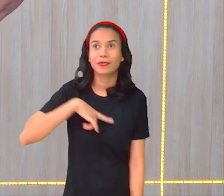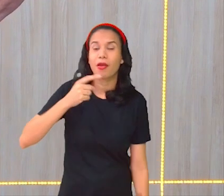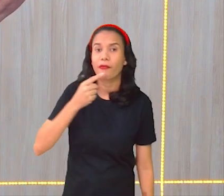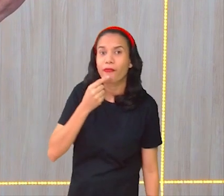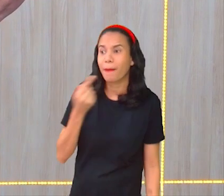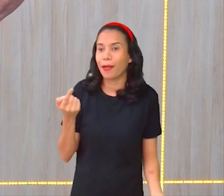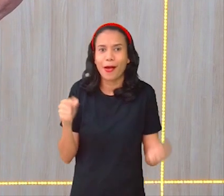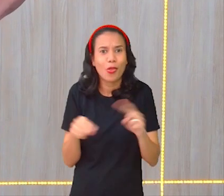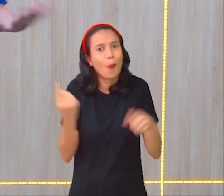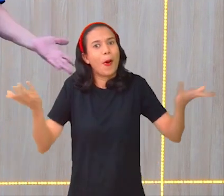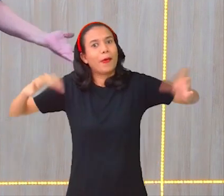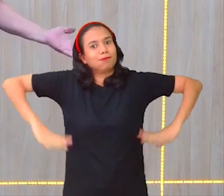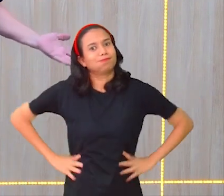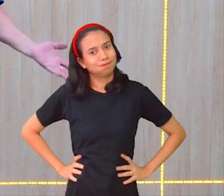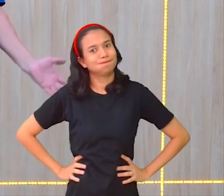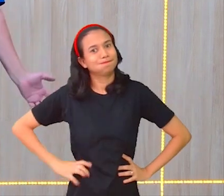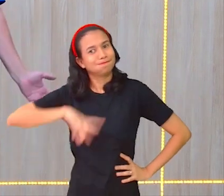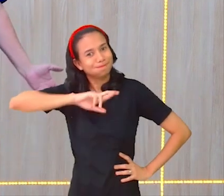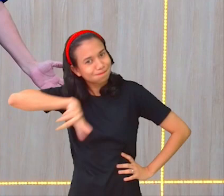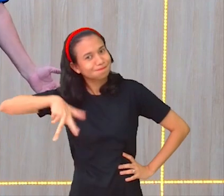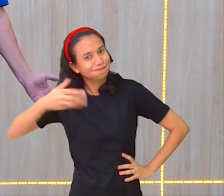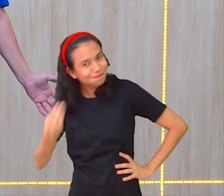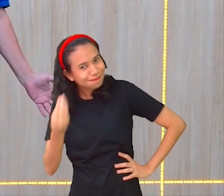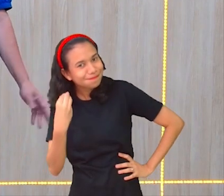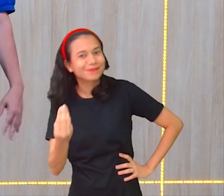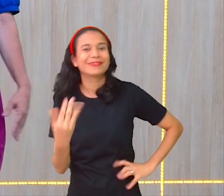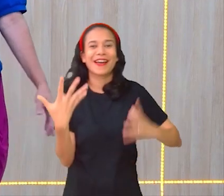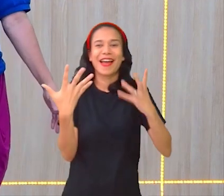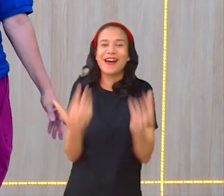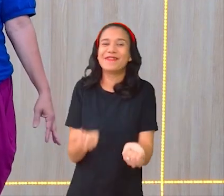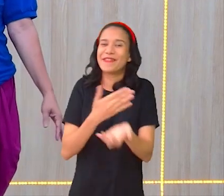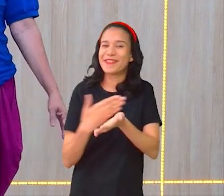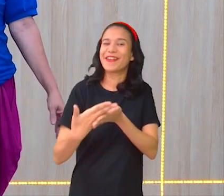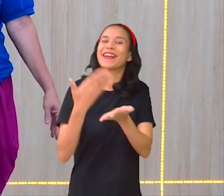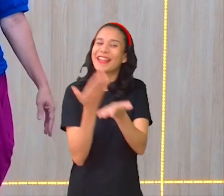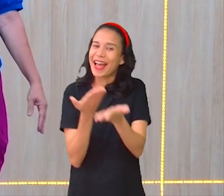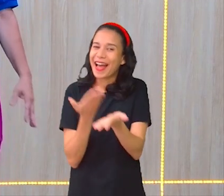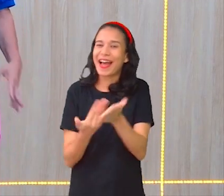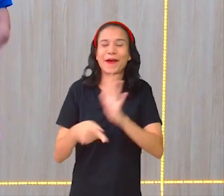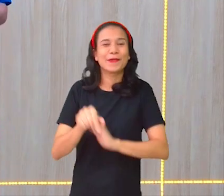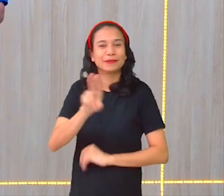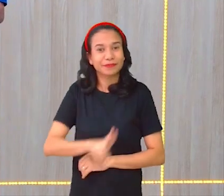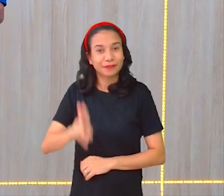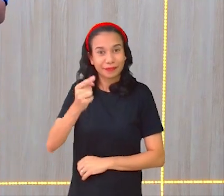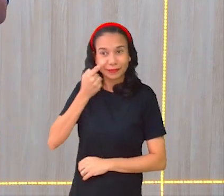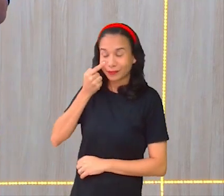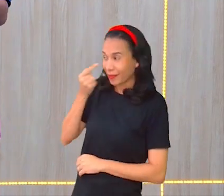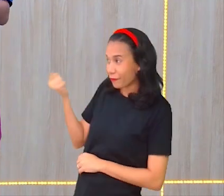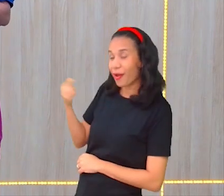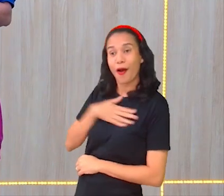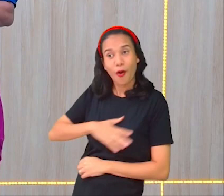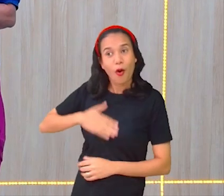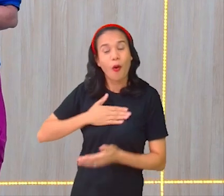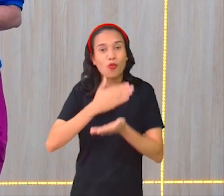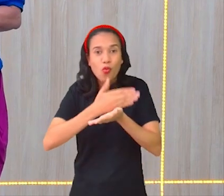Assim não pode. Não dá. Bora lá, bora começar a nossa aula. Então, aí vocês estão vendo, né? Eu gosto sempre